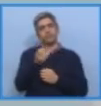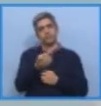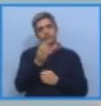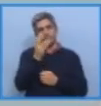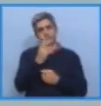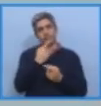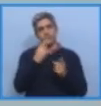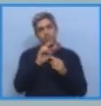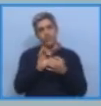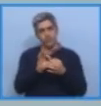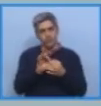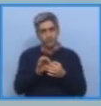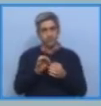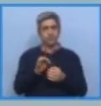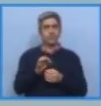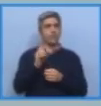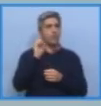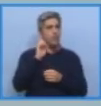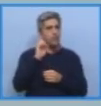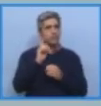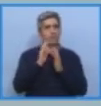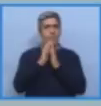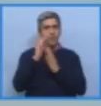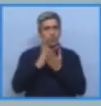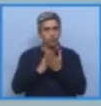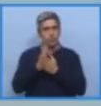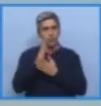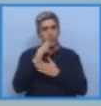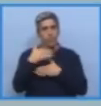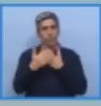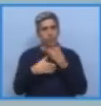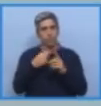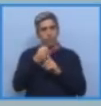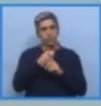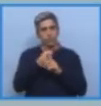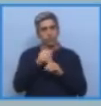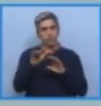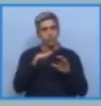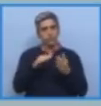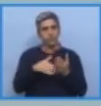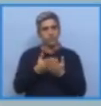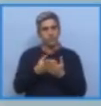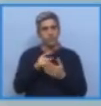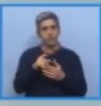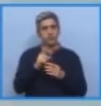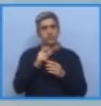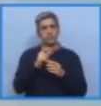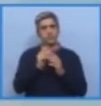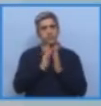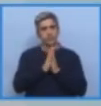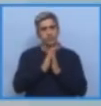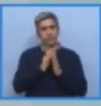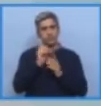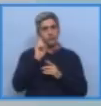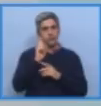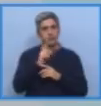da reconciliação. E por isso é muito importante que a Igreja continue a insistir e a propor este sacramento, porque